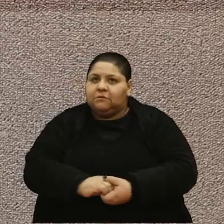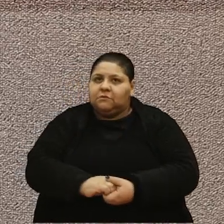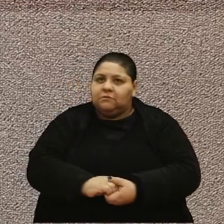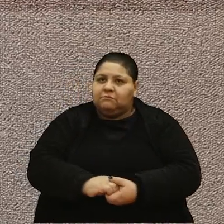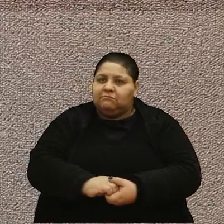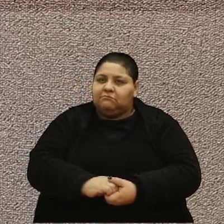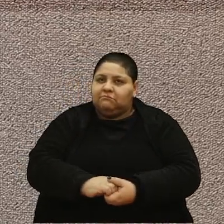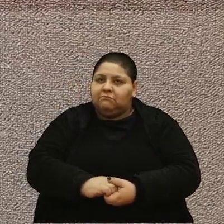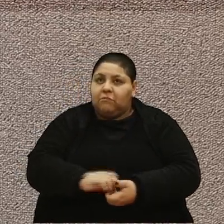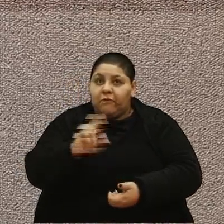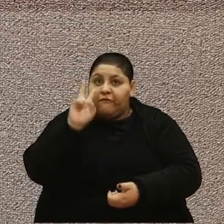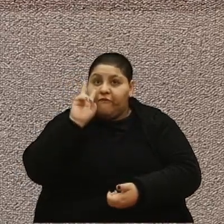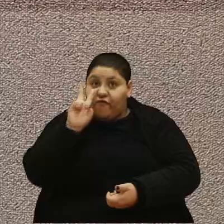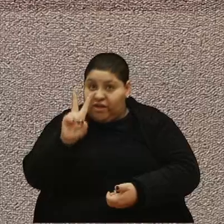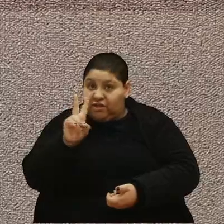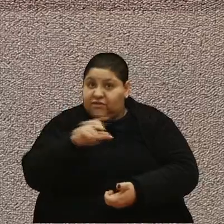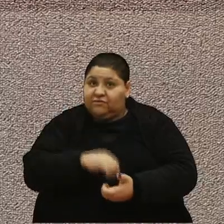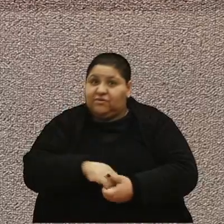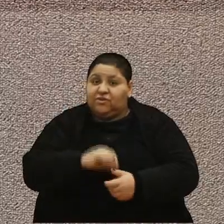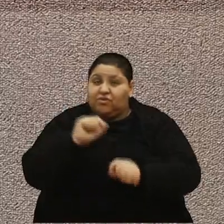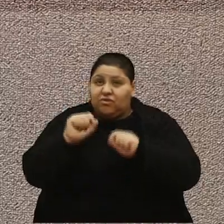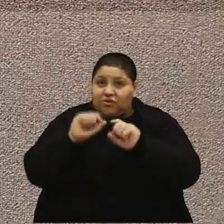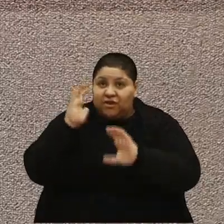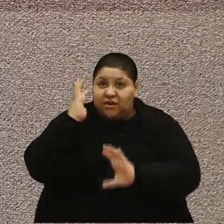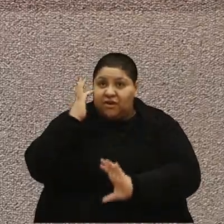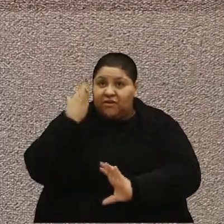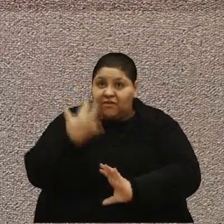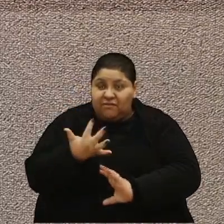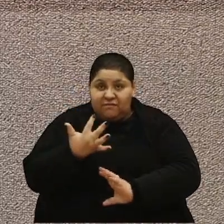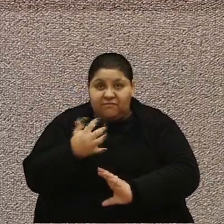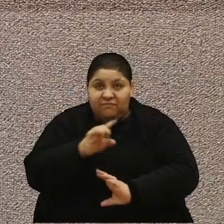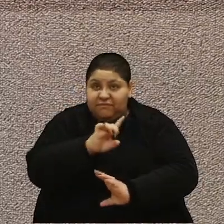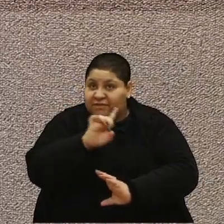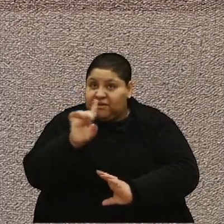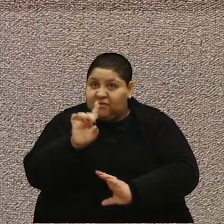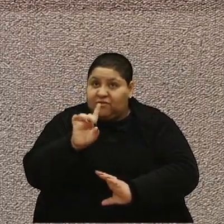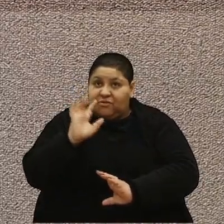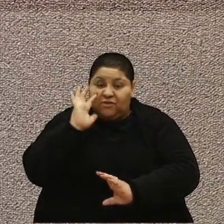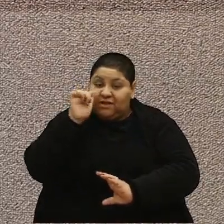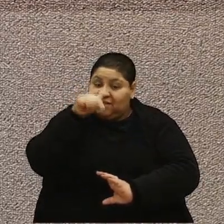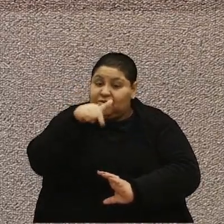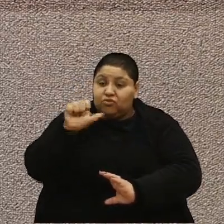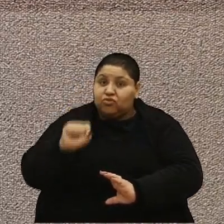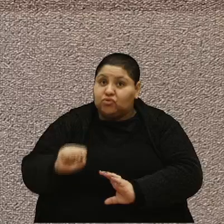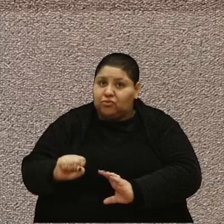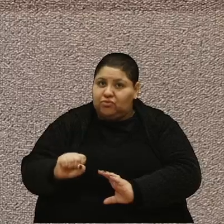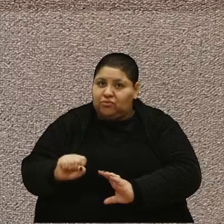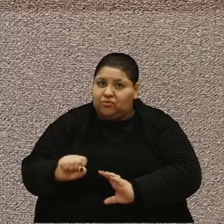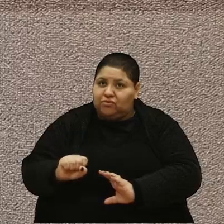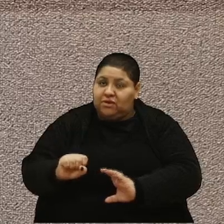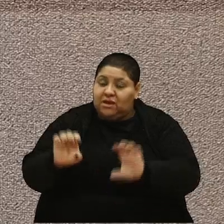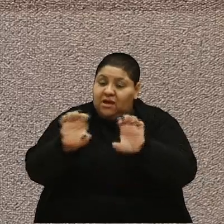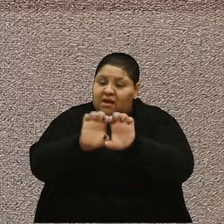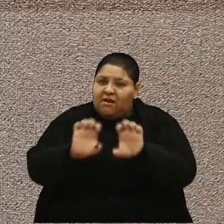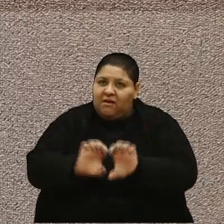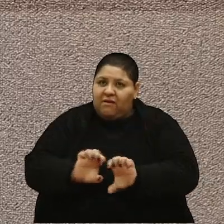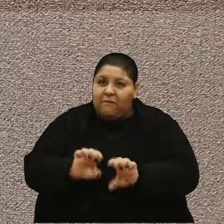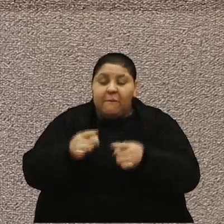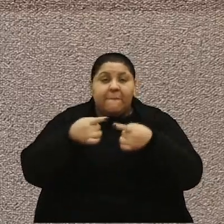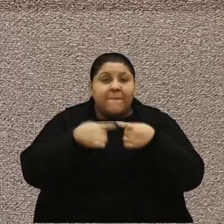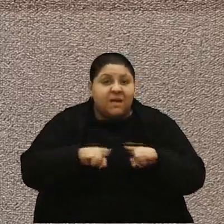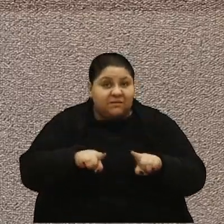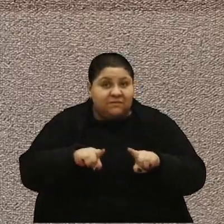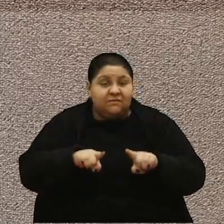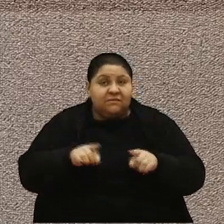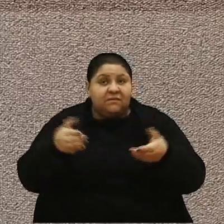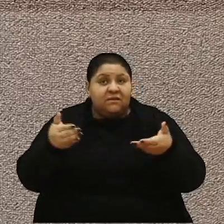Então, vejam que essas situações, elas não são só aqui do Sul, né? É estruturante. Porém, eu